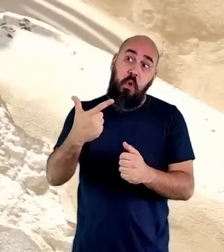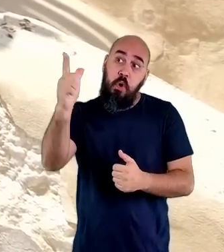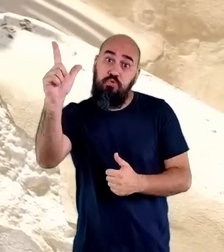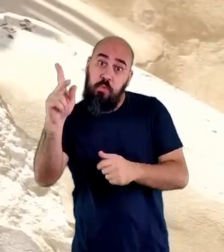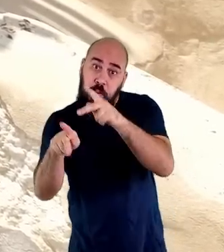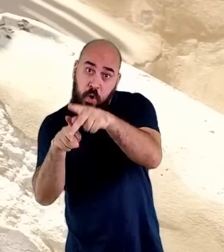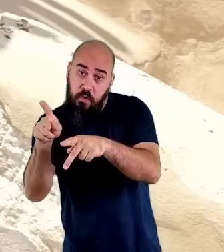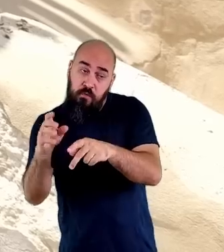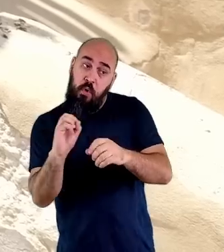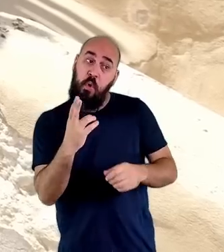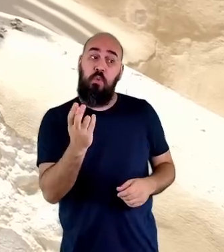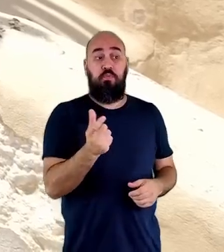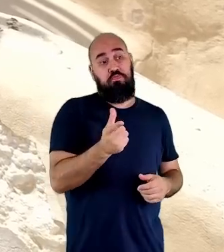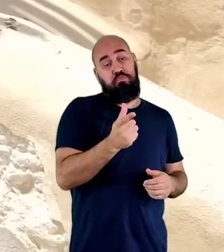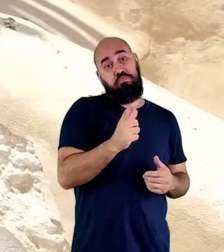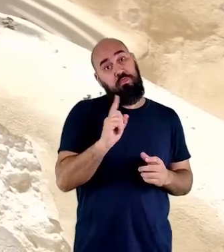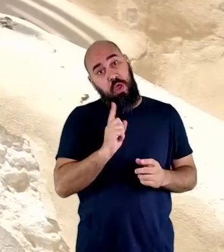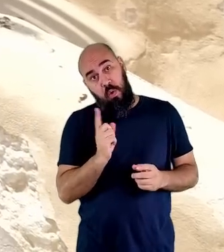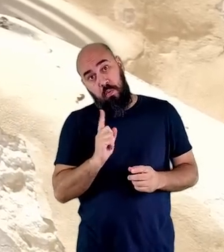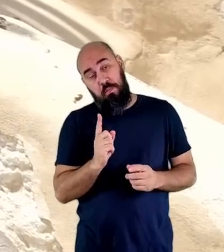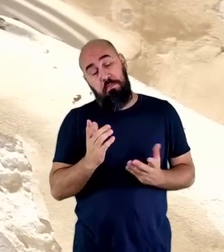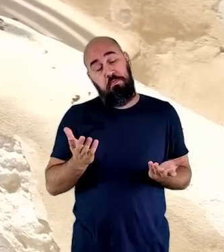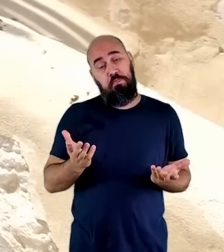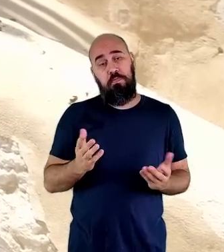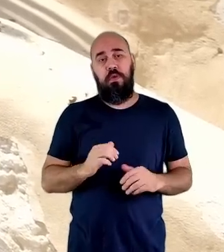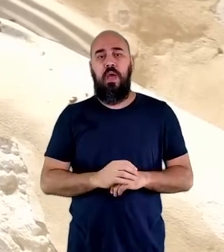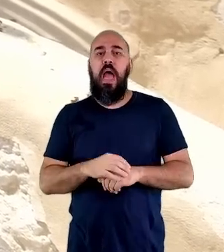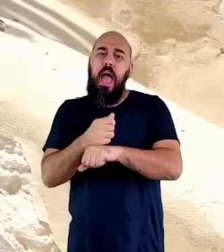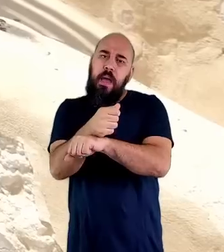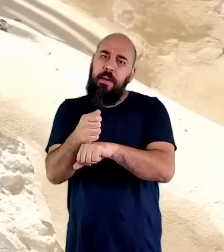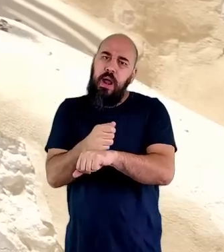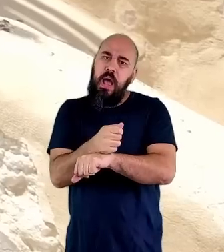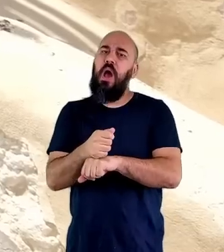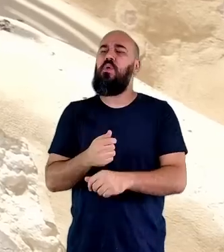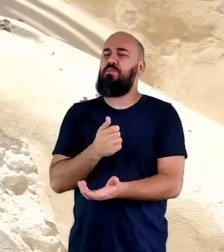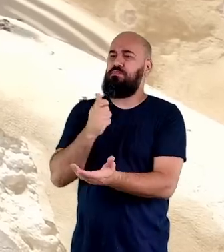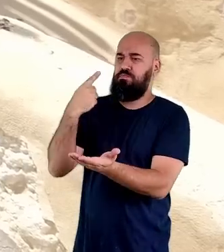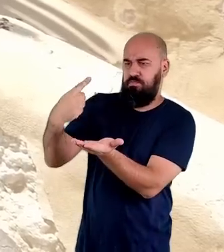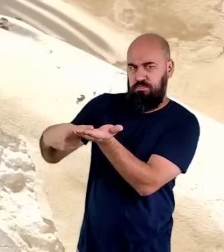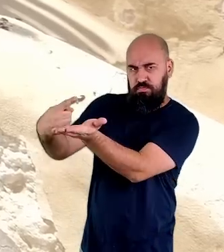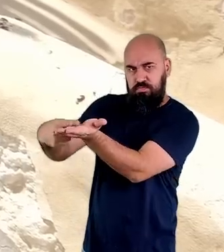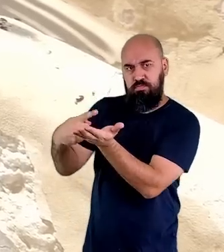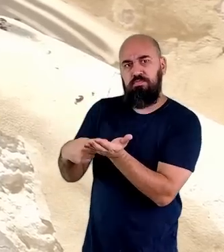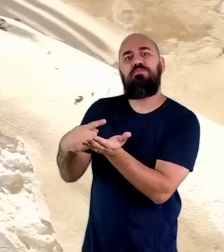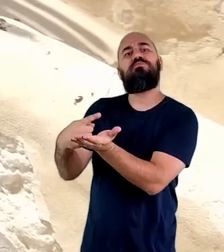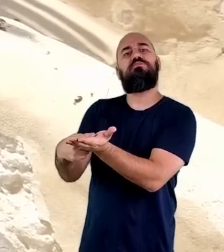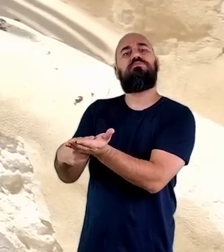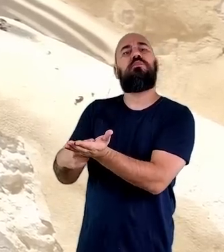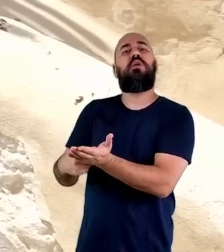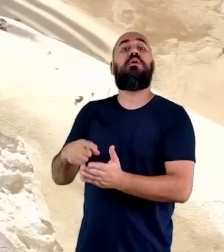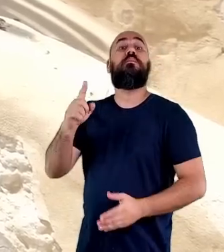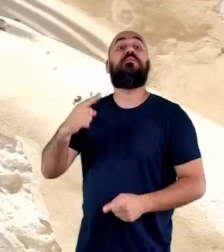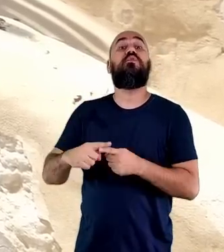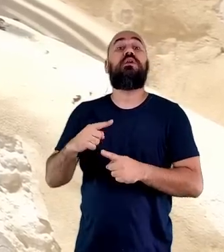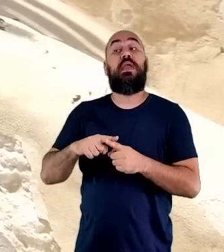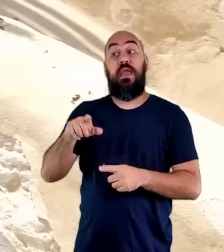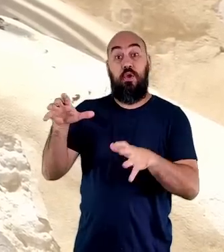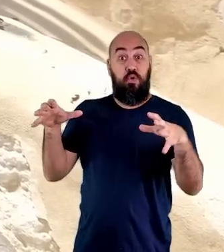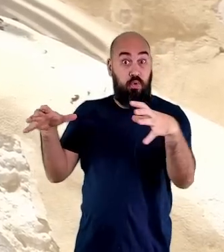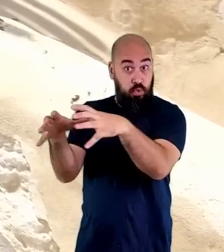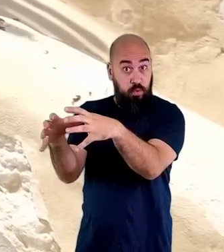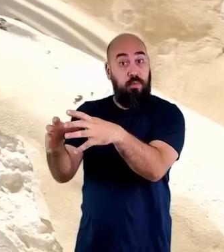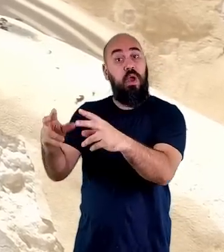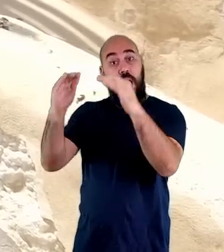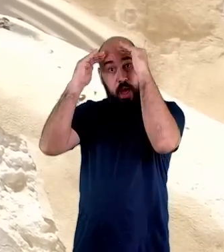rei Abimeleque. O fato de Abraão se juntar com ele para fazer um acordo indica que Abraão também era respeitado como líder